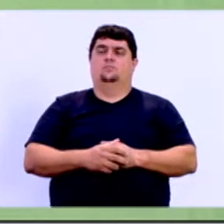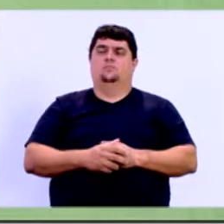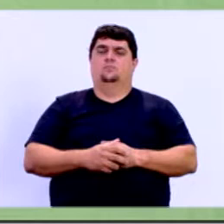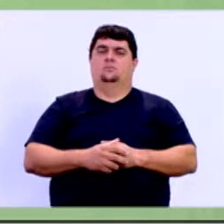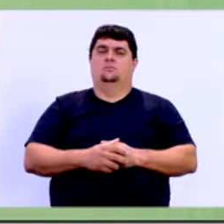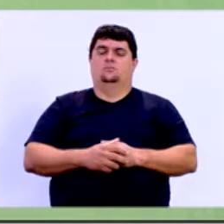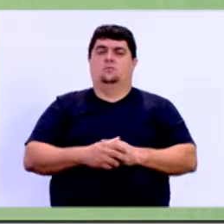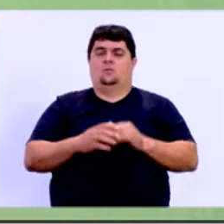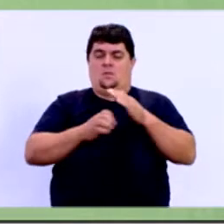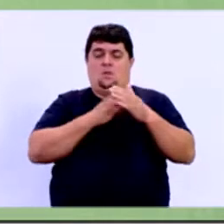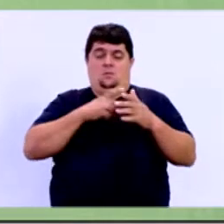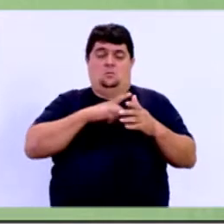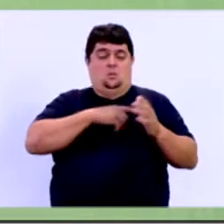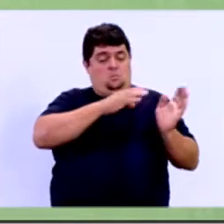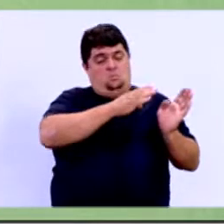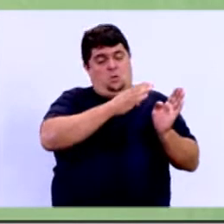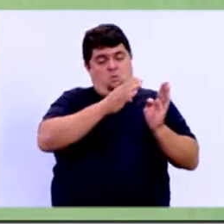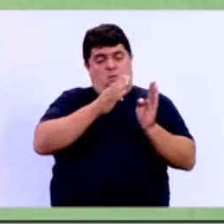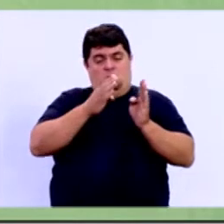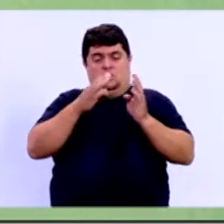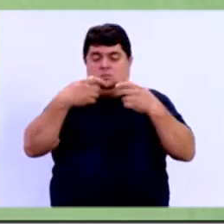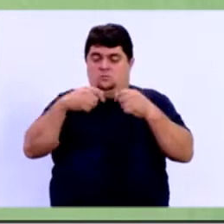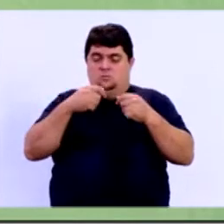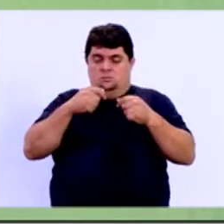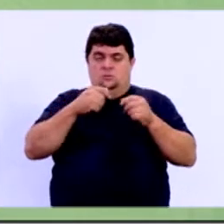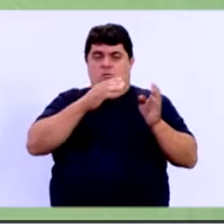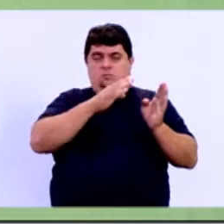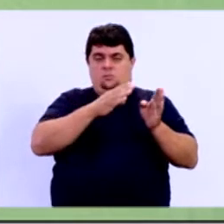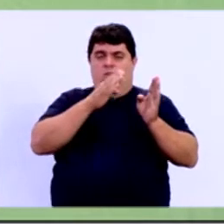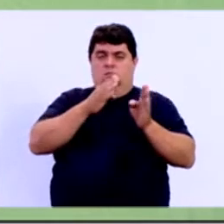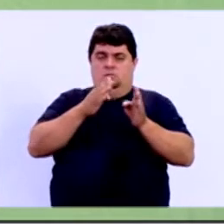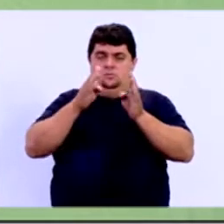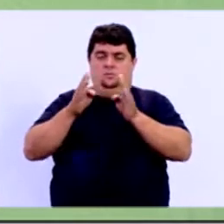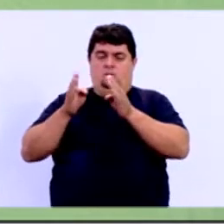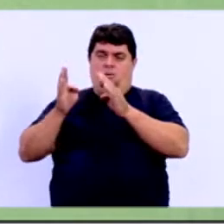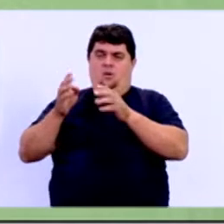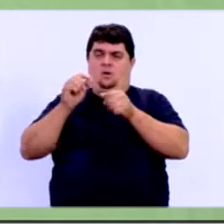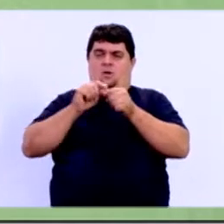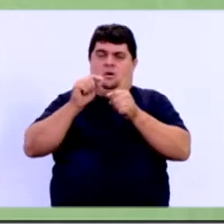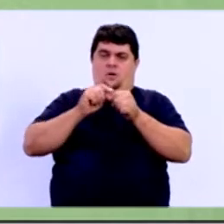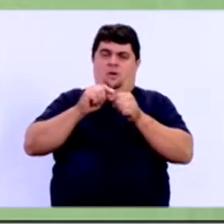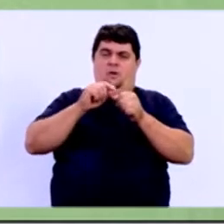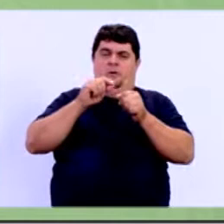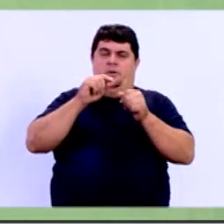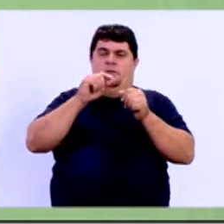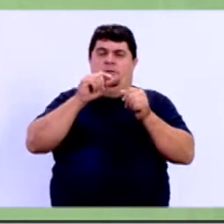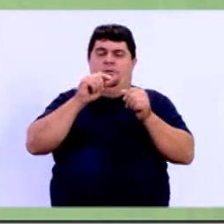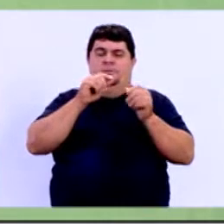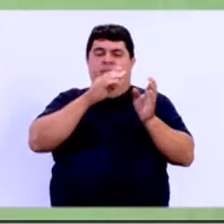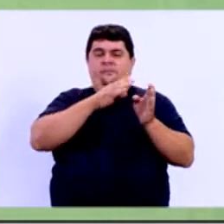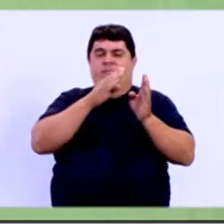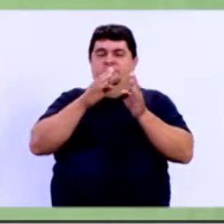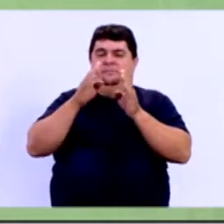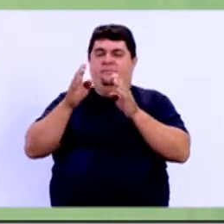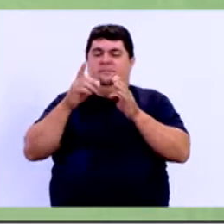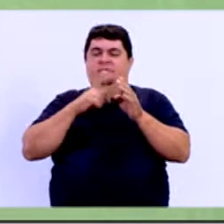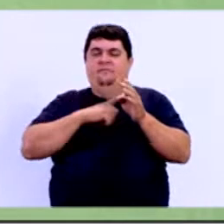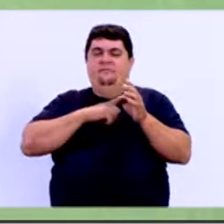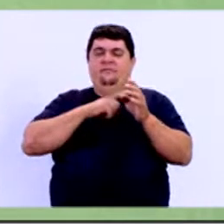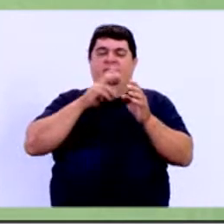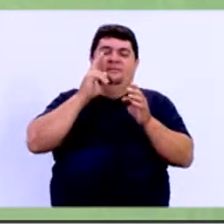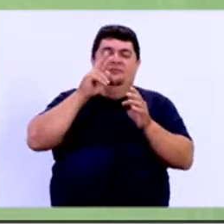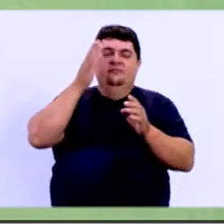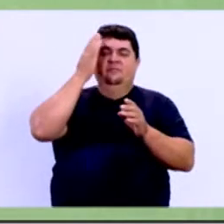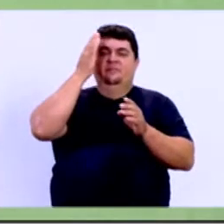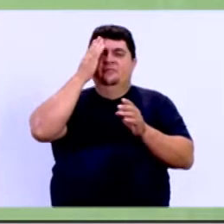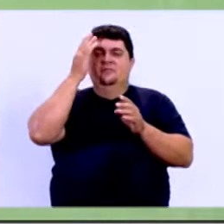tem algumas etapas a seguir e ela precisa passar por esse processo, né, de etapas de